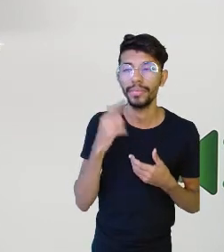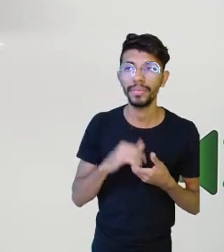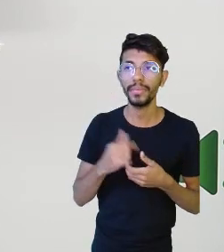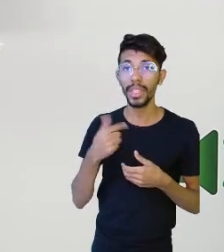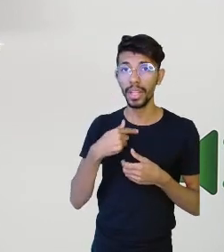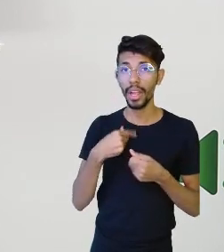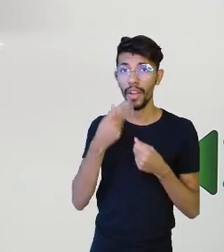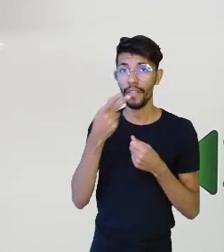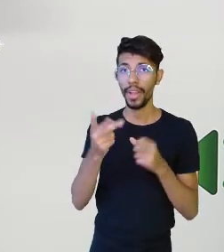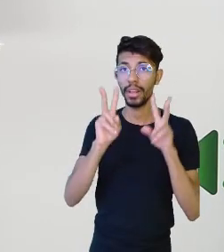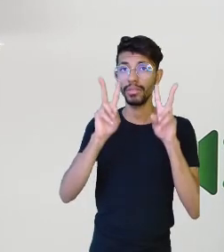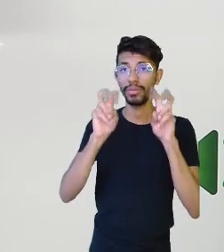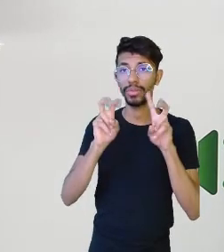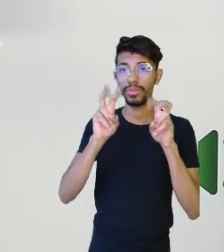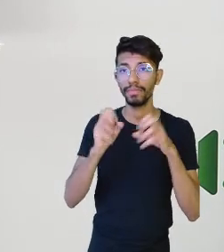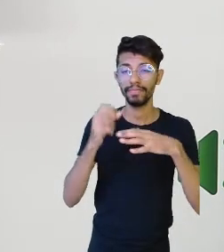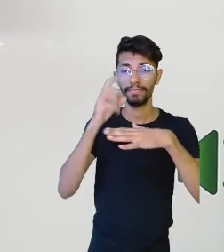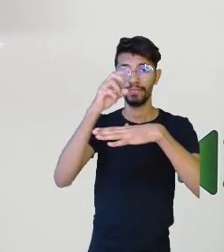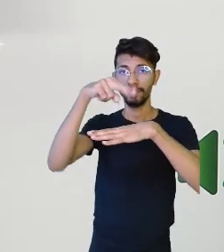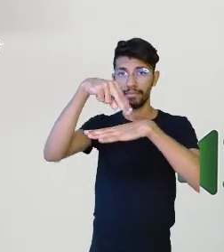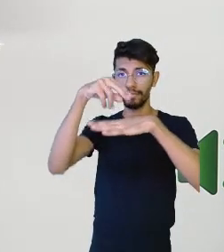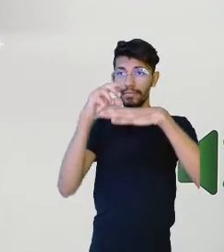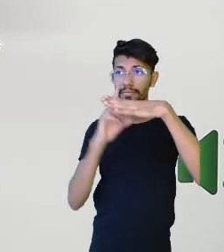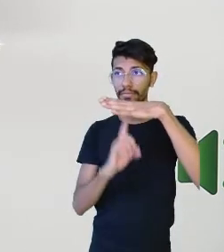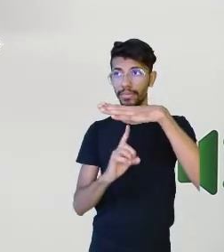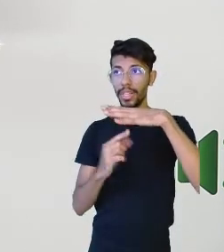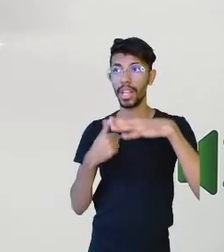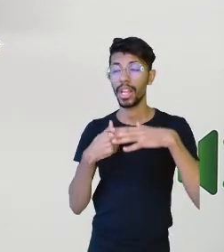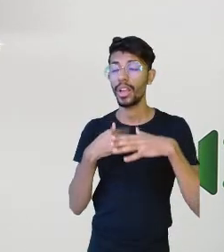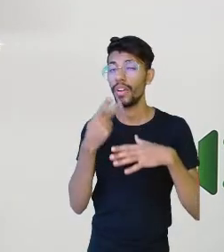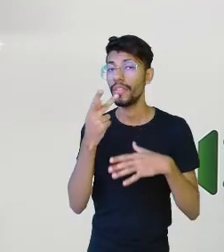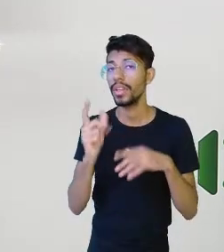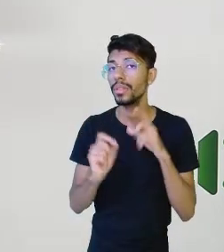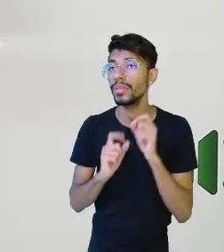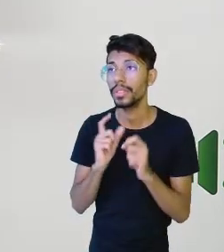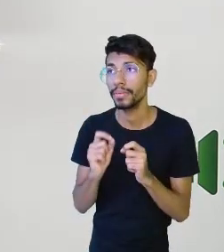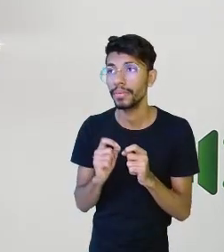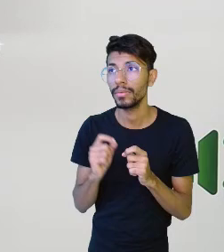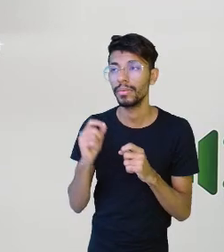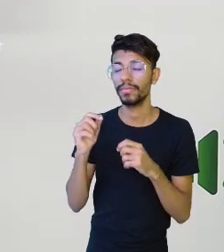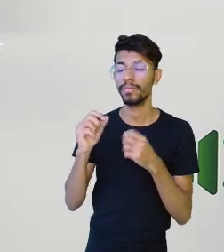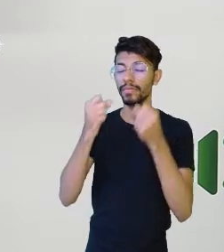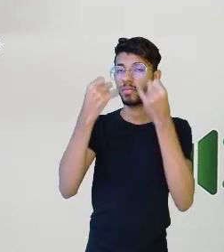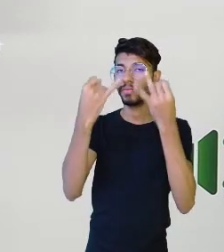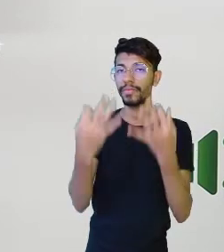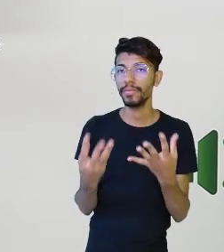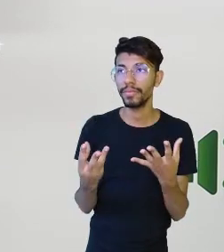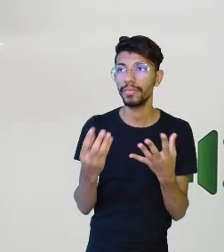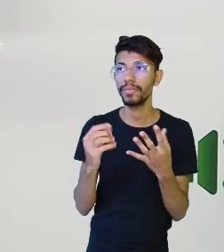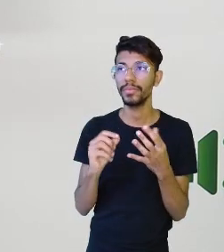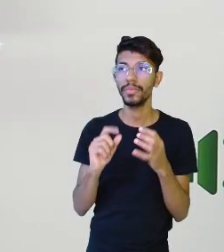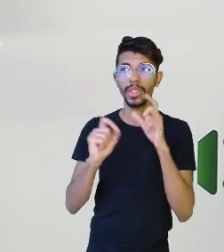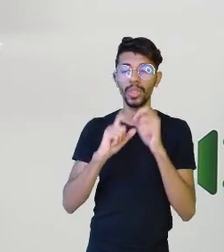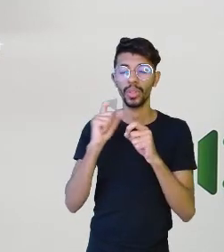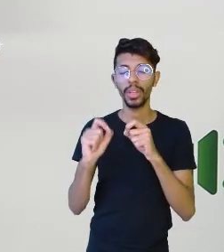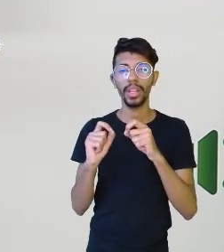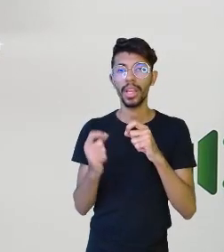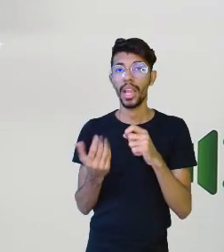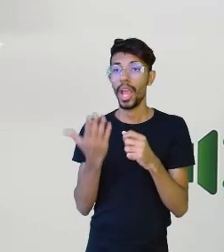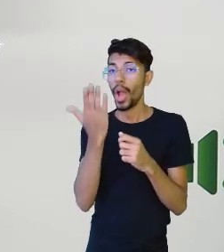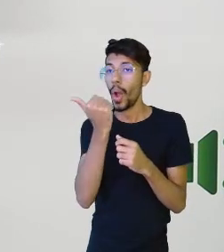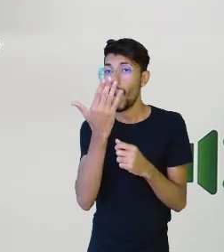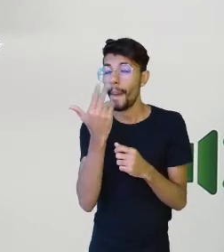falo de fração, eu estou dizendo aqui que elas consumiram